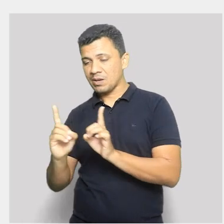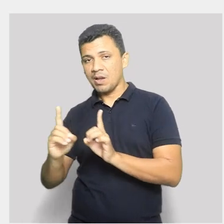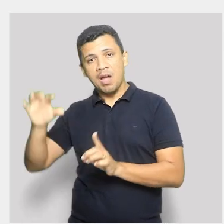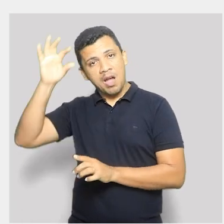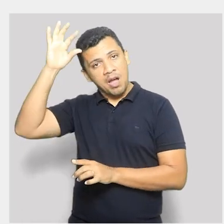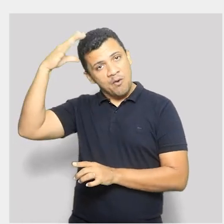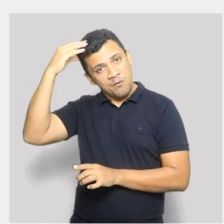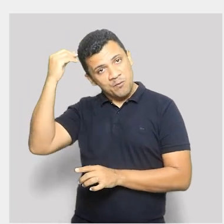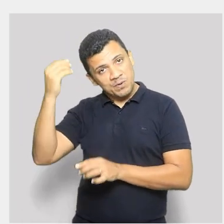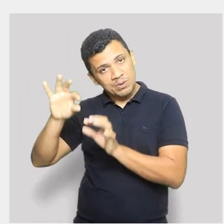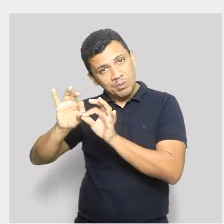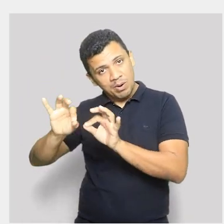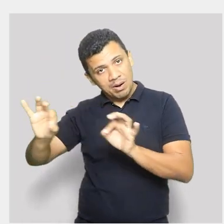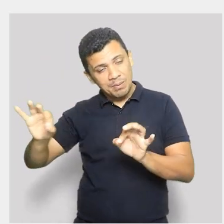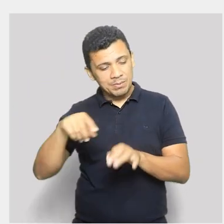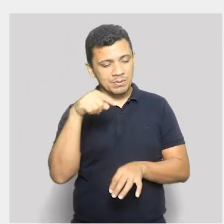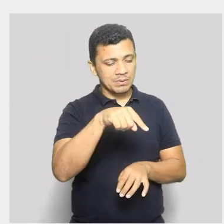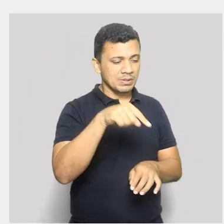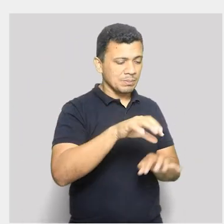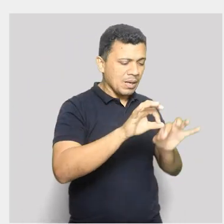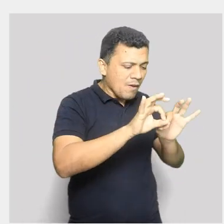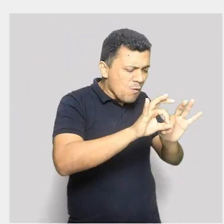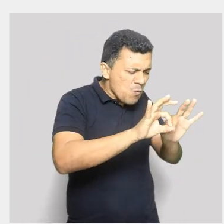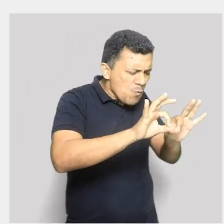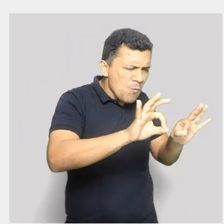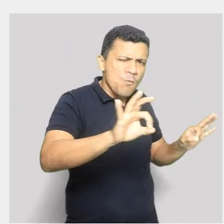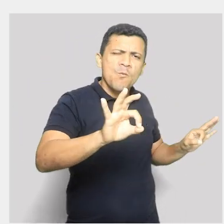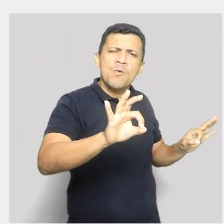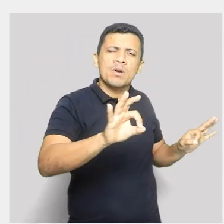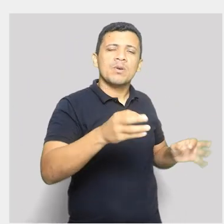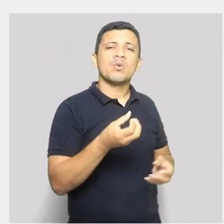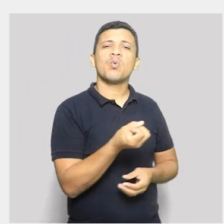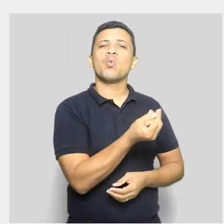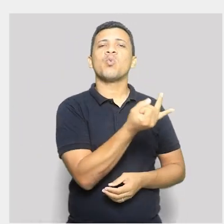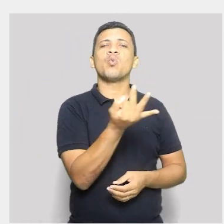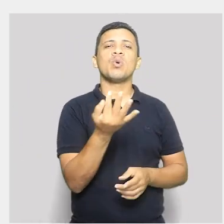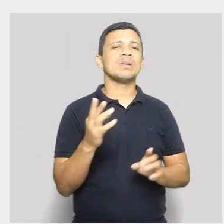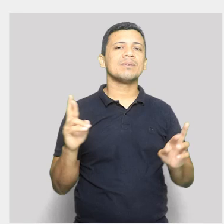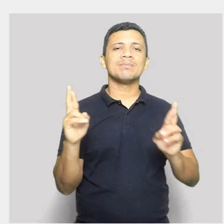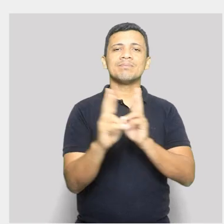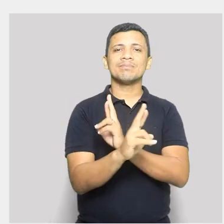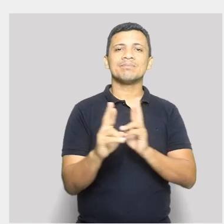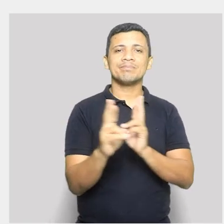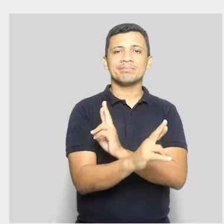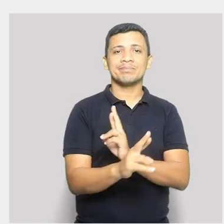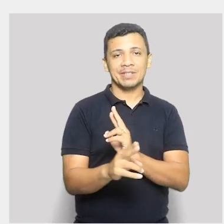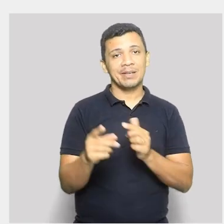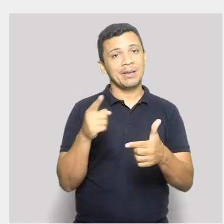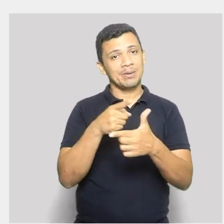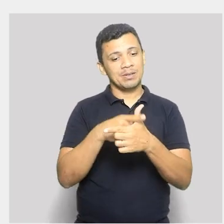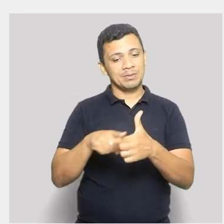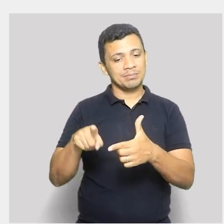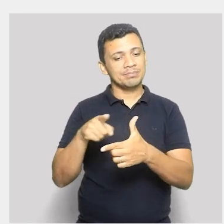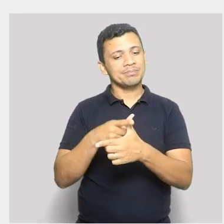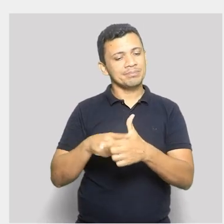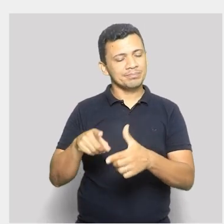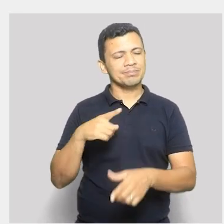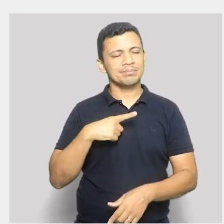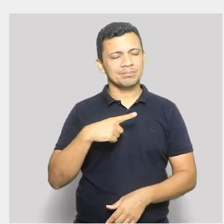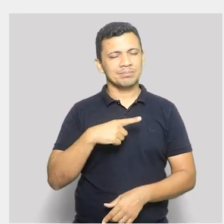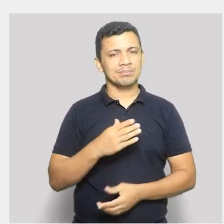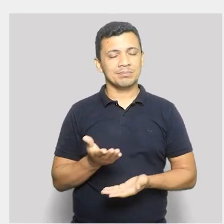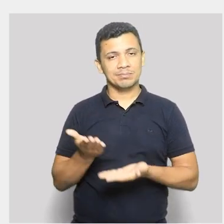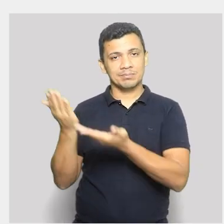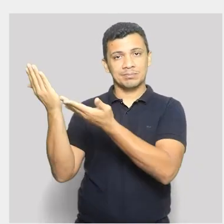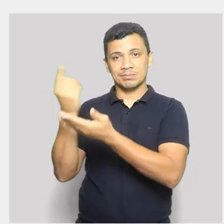do nanofio. Então, ele quer para eu pegar o diâmetro de um e dividir pelo diâmetro do outro, que nós temos ali na